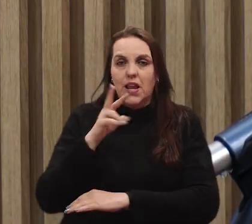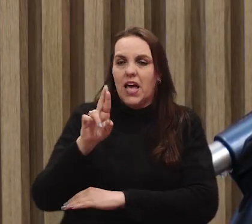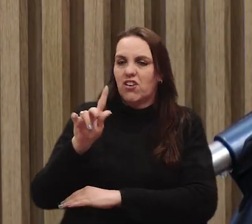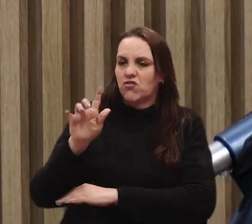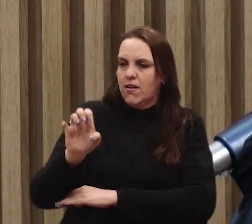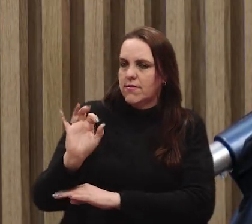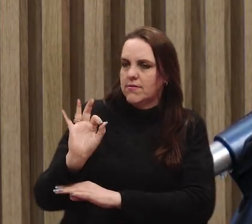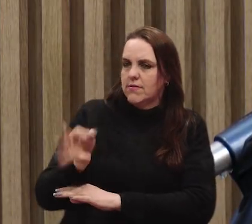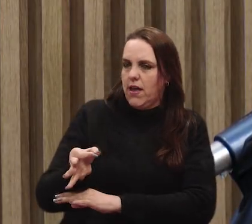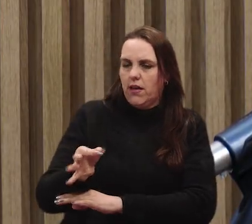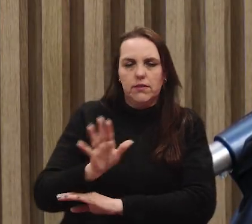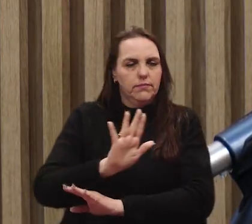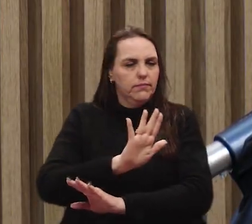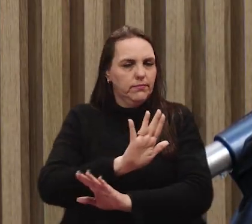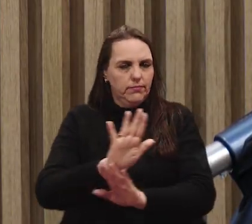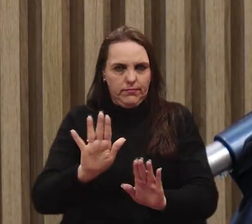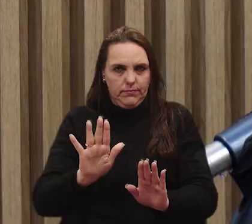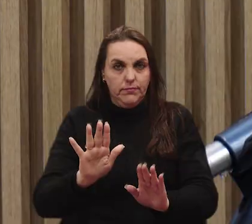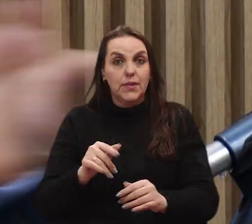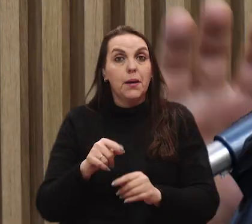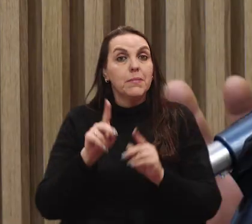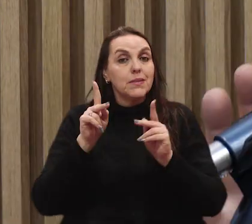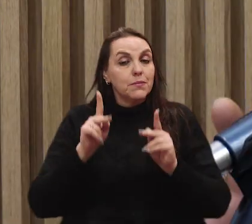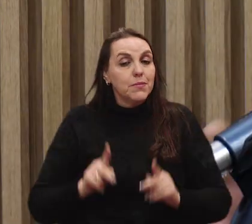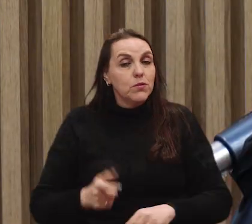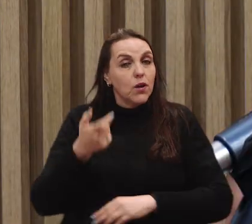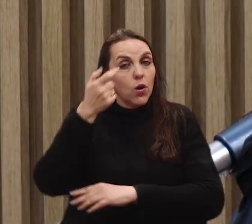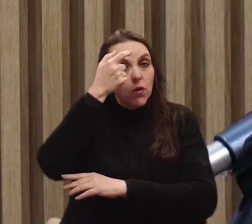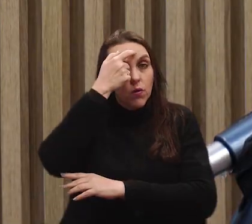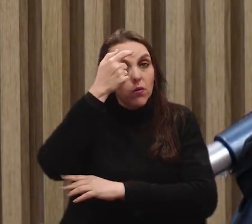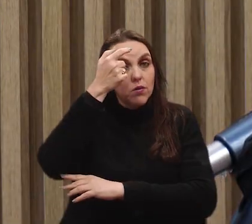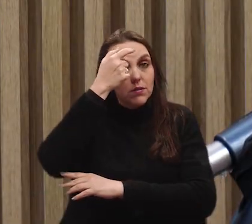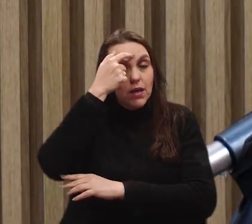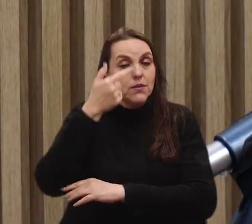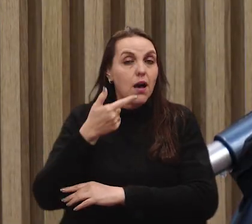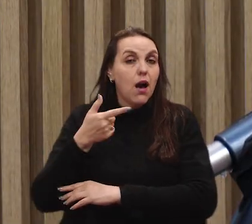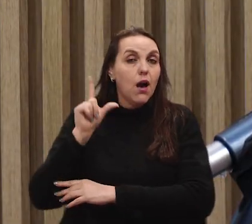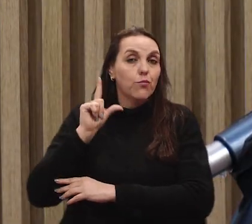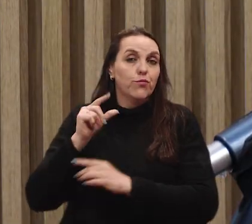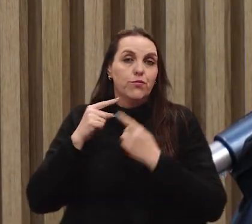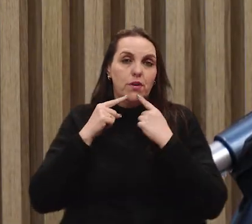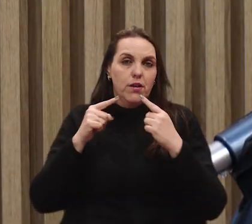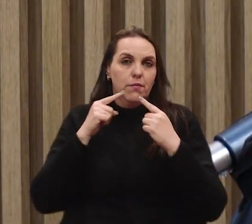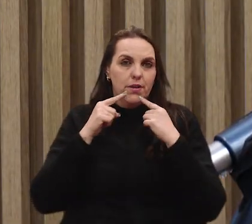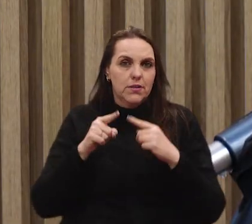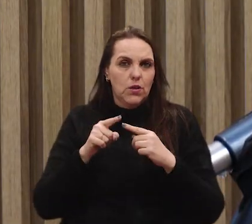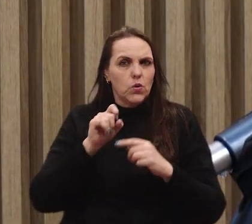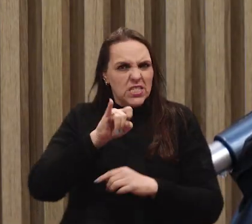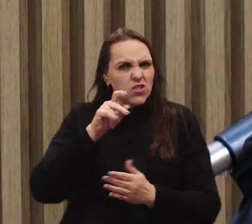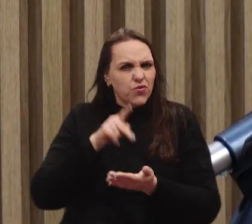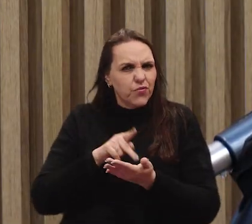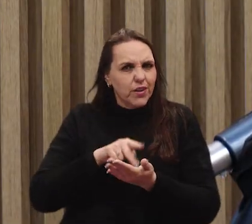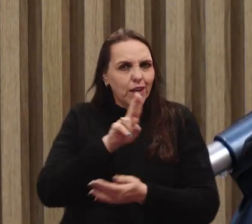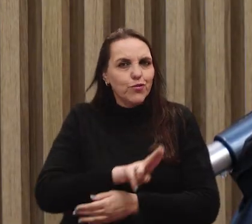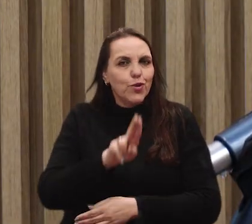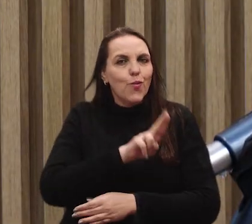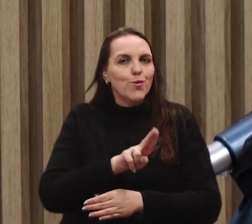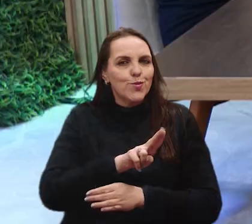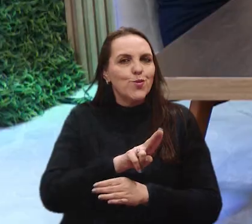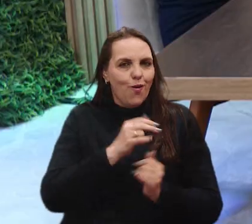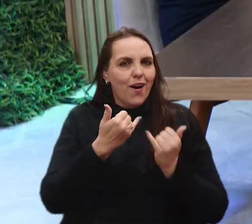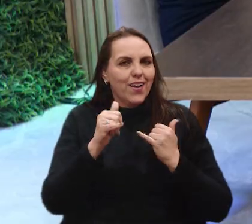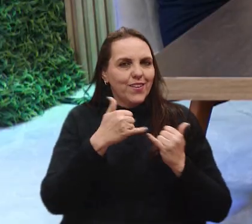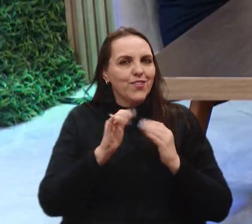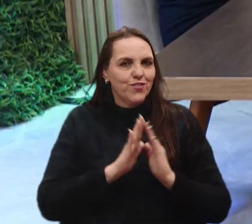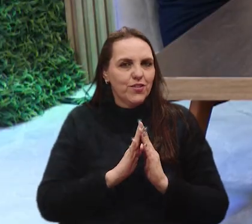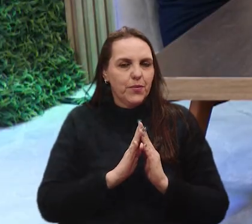está certa de forma alguma, mas que as pessoas pensem um pouquinho antes de querer reclamar se realmente não consumiram. Então a pessoa vai lá,